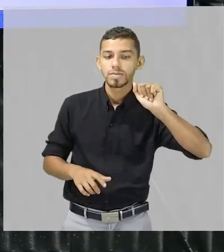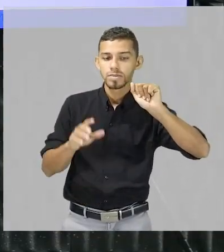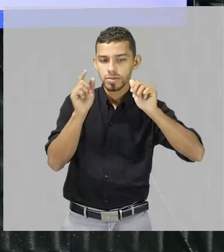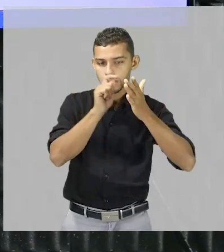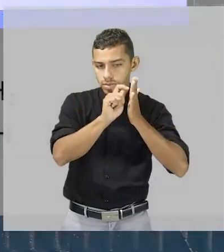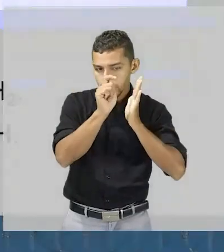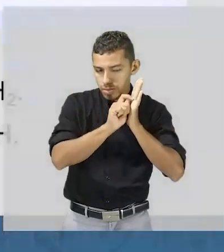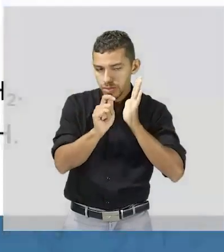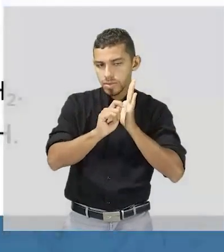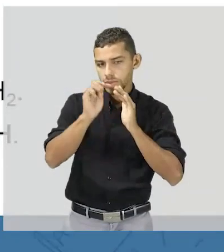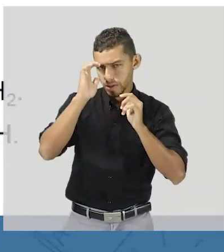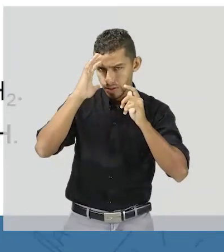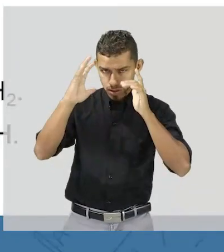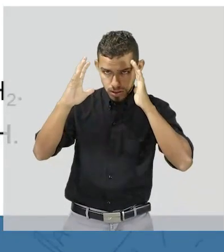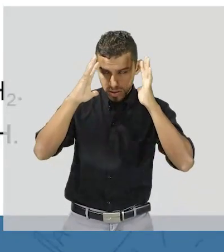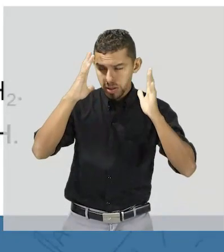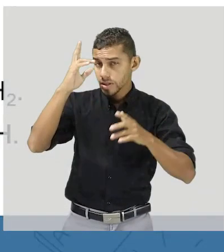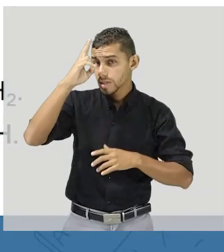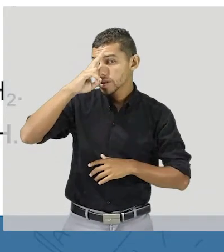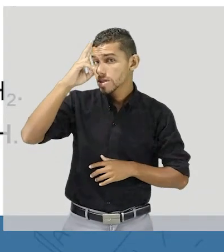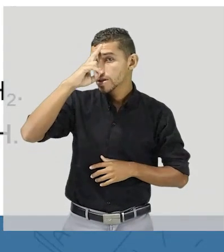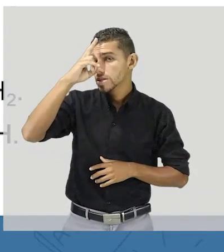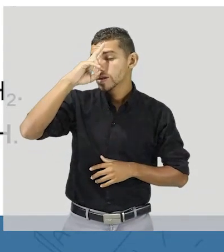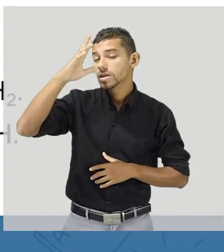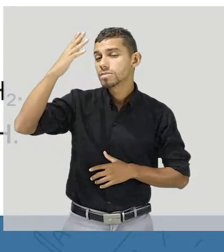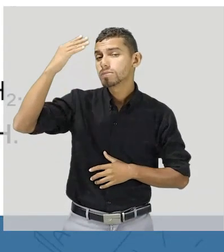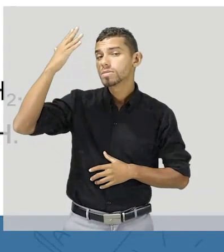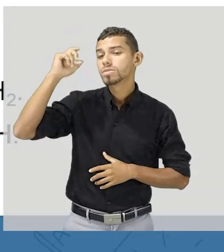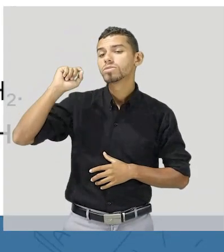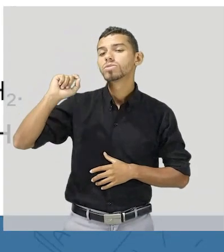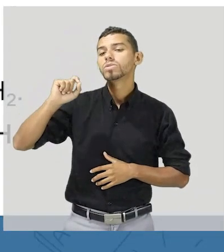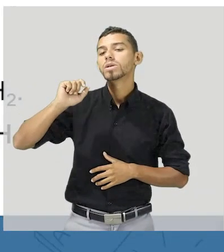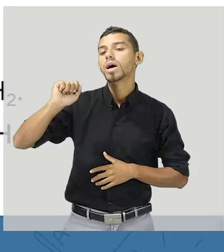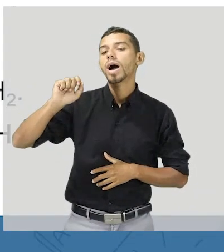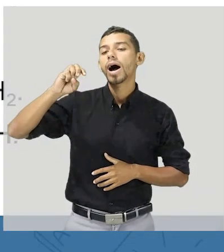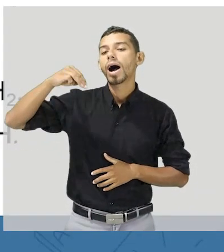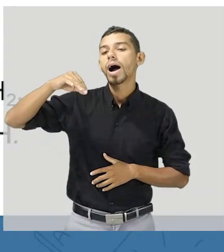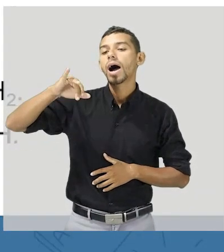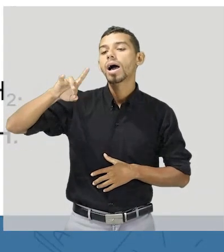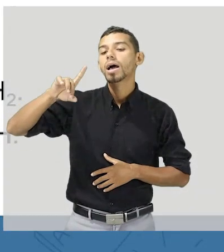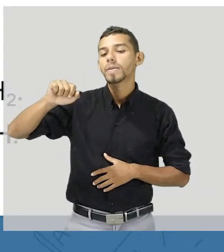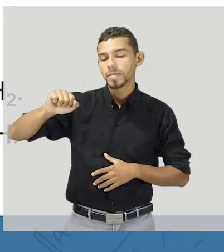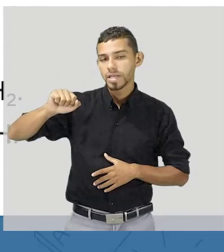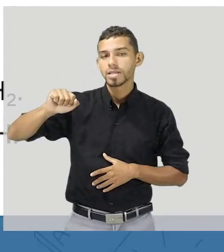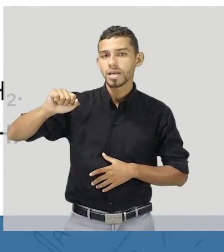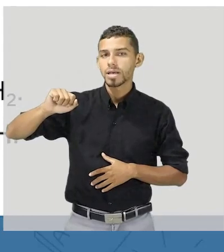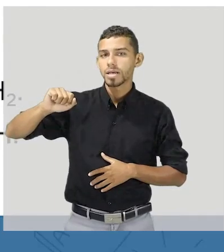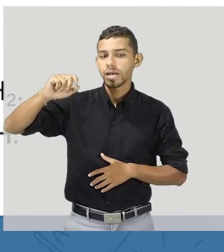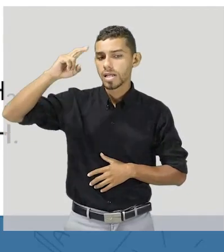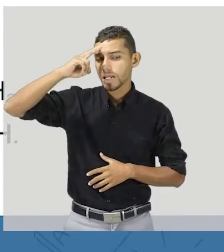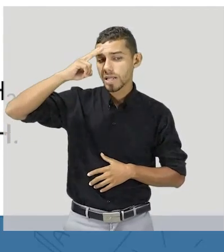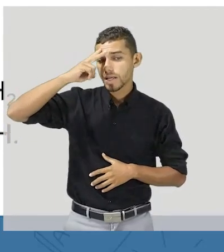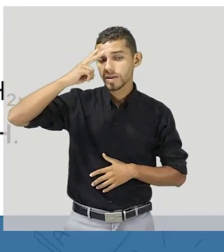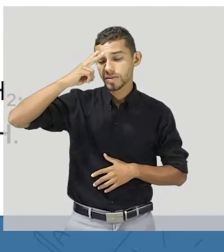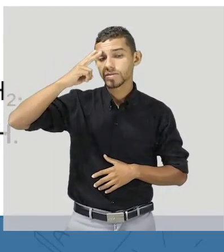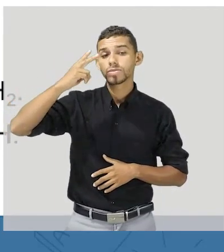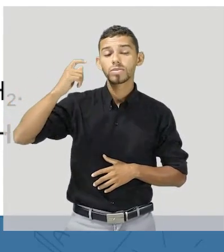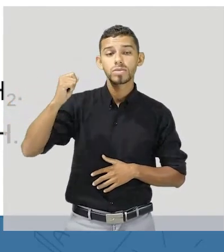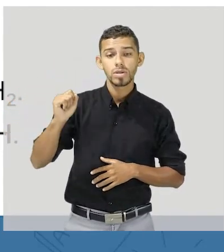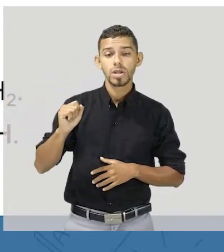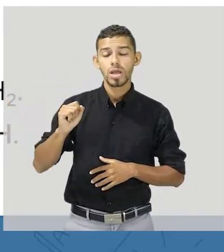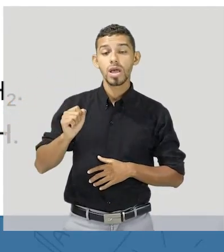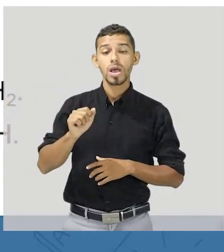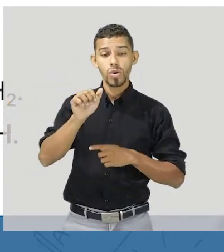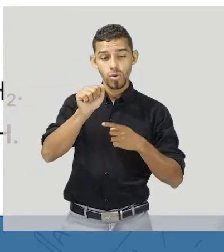escrever, eu tenho que imaginar, ou relembrar o que é uma amida. Turminha, a amida é um derivado do